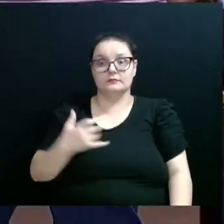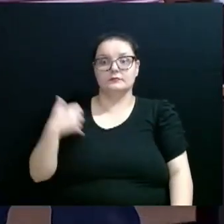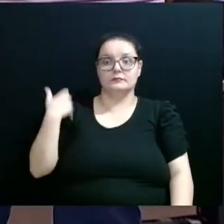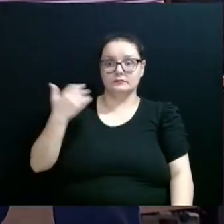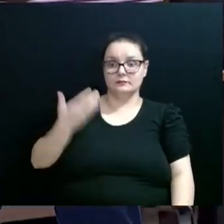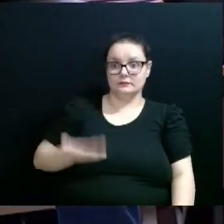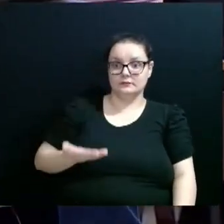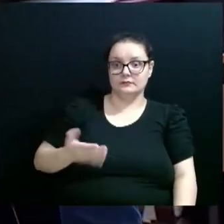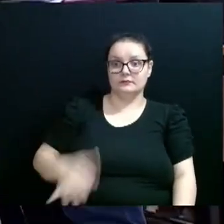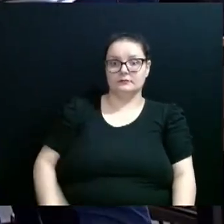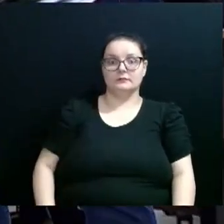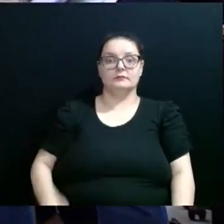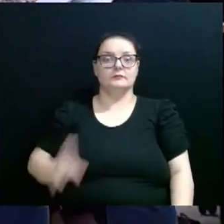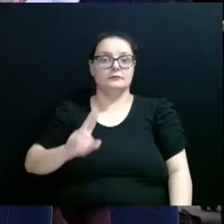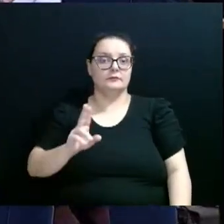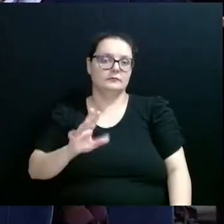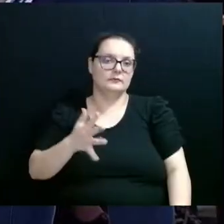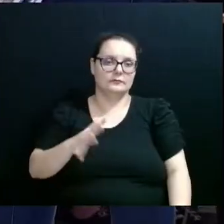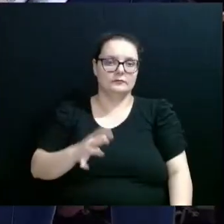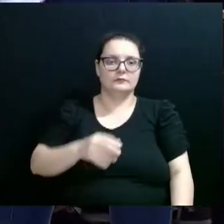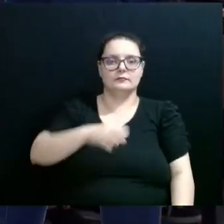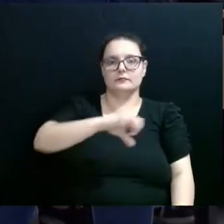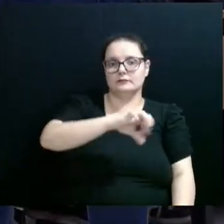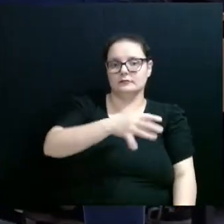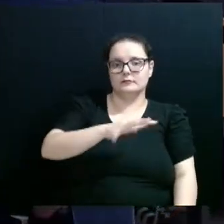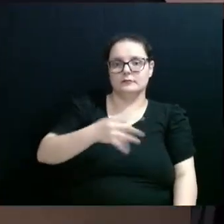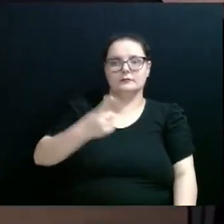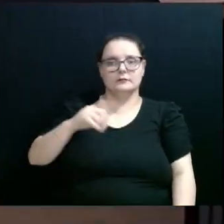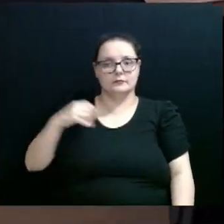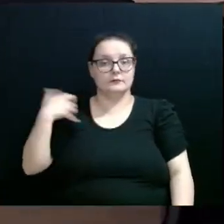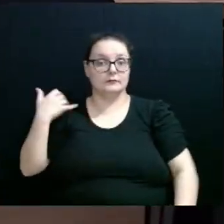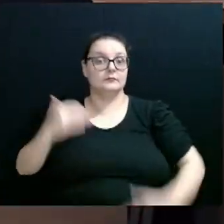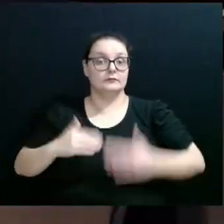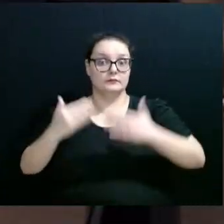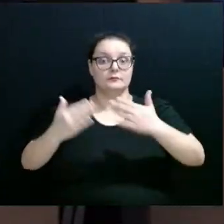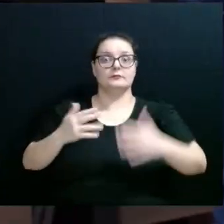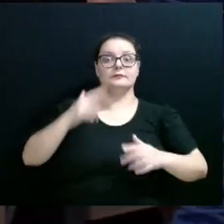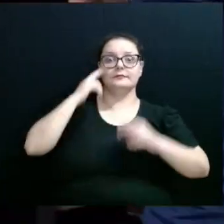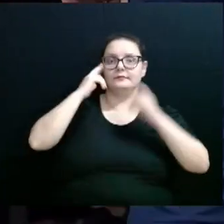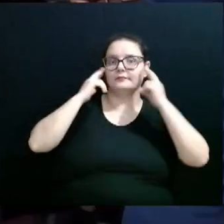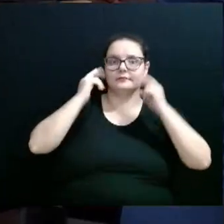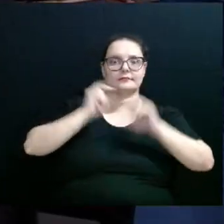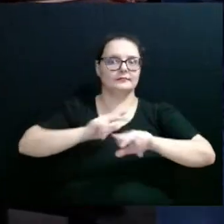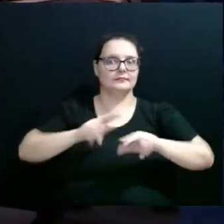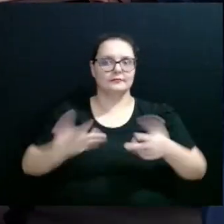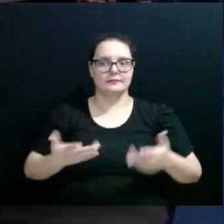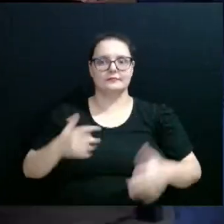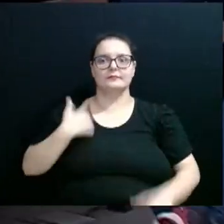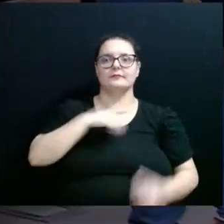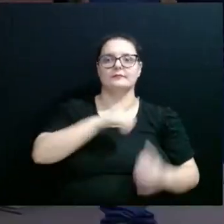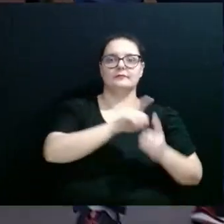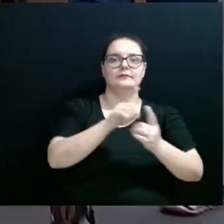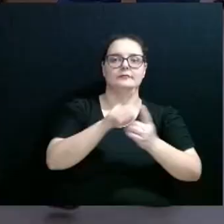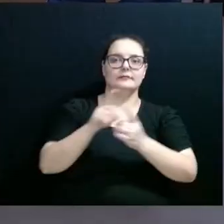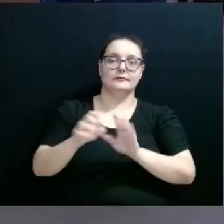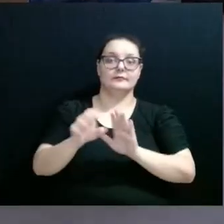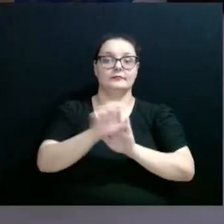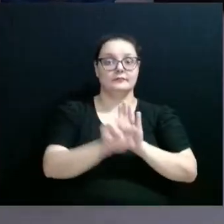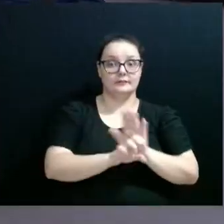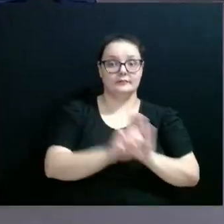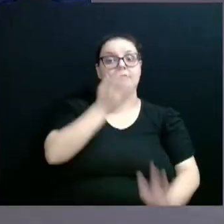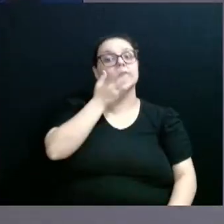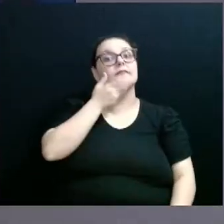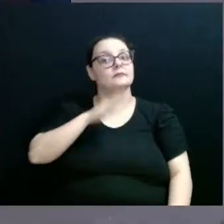10 anos, eles se envolvem bem, eles ainda têm bastante imaginação. A gente faz uma abordagem do Estatuto da Criança e Adolescente, que é uma